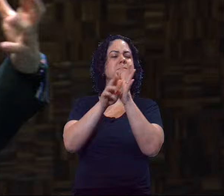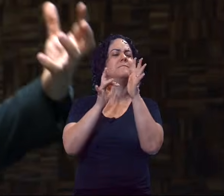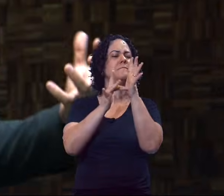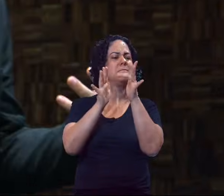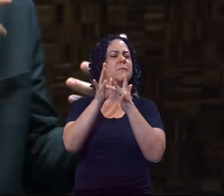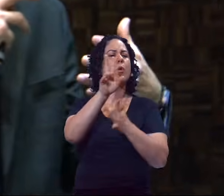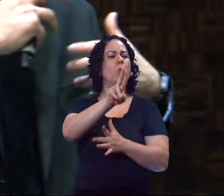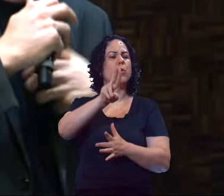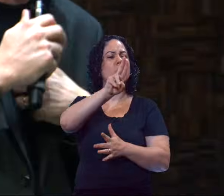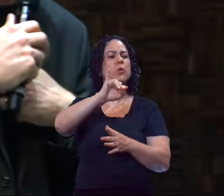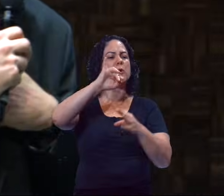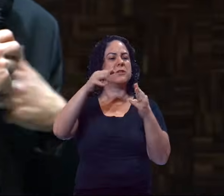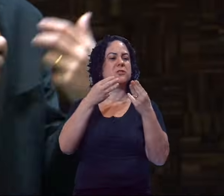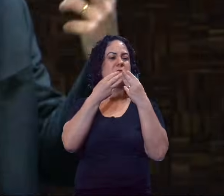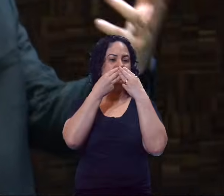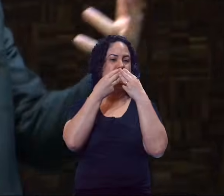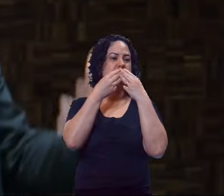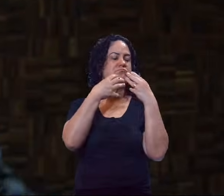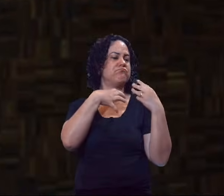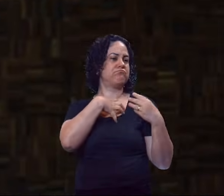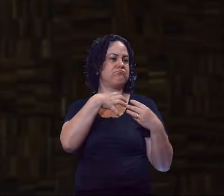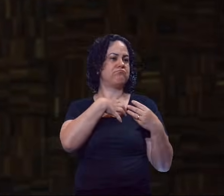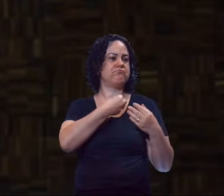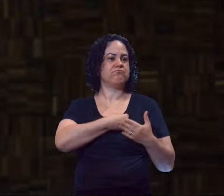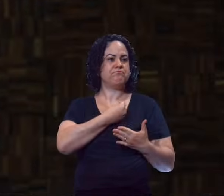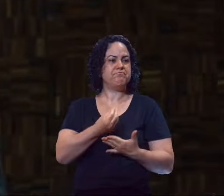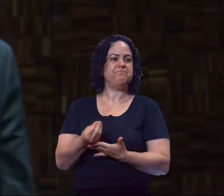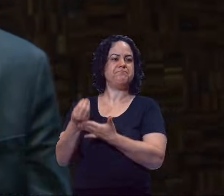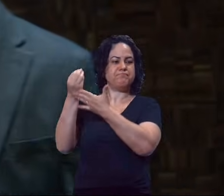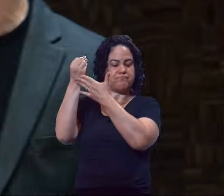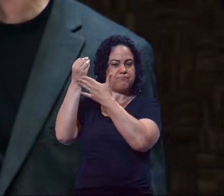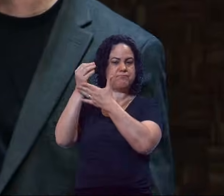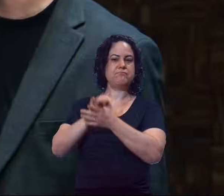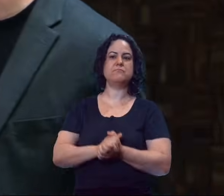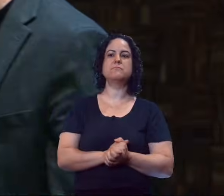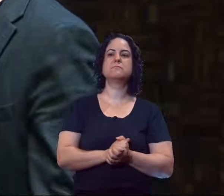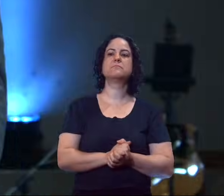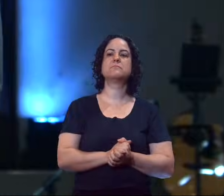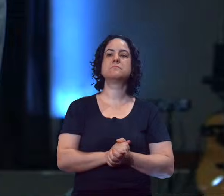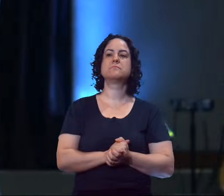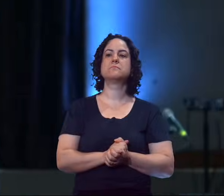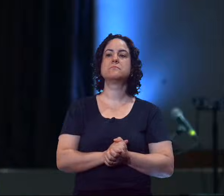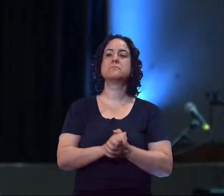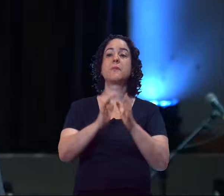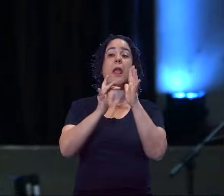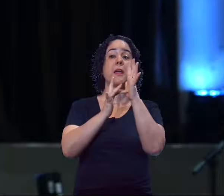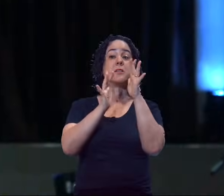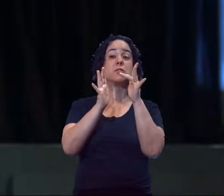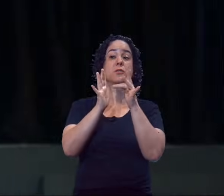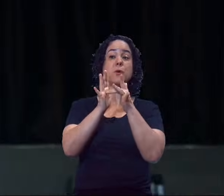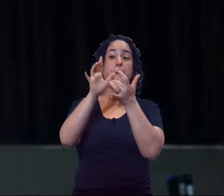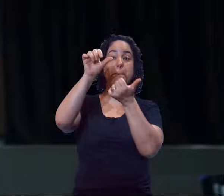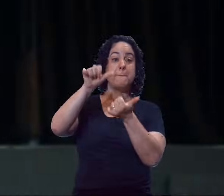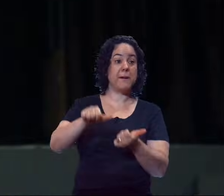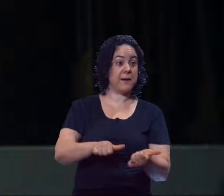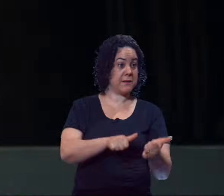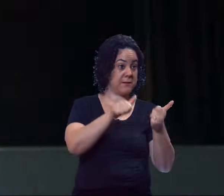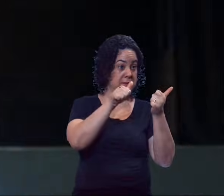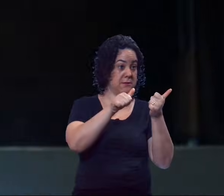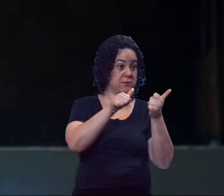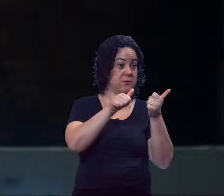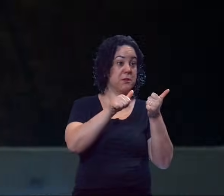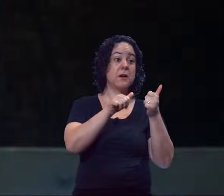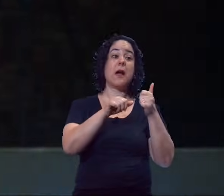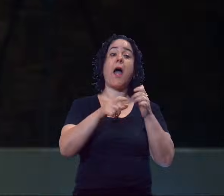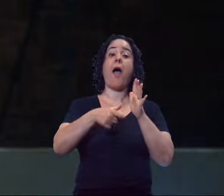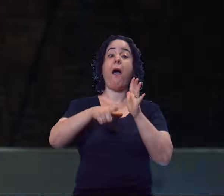o jejum como uma forma de consagração pessoal. Jesus, ele é batizado, e antes